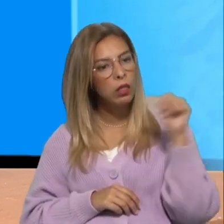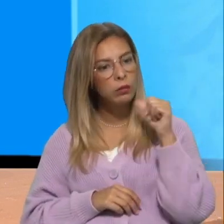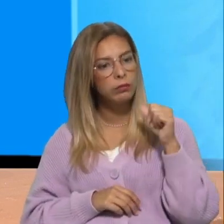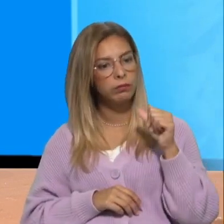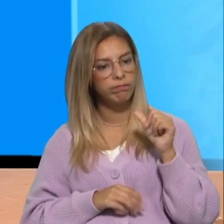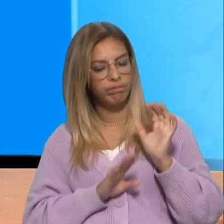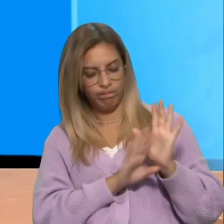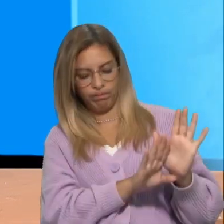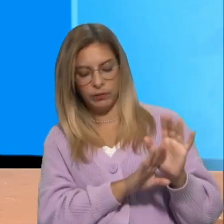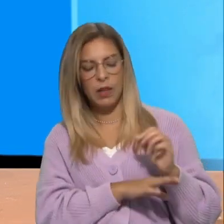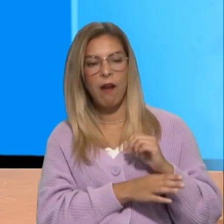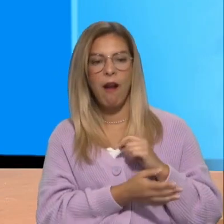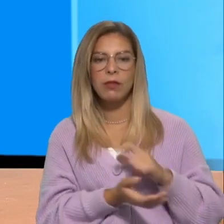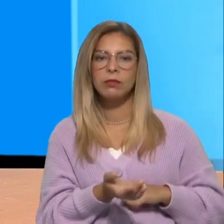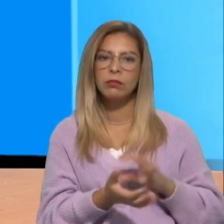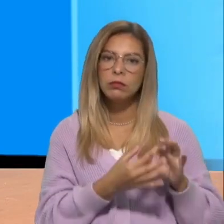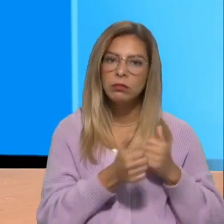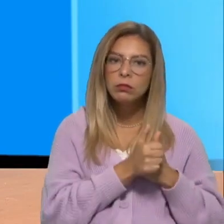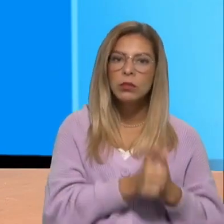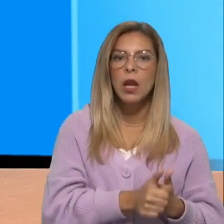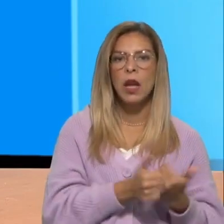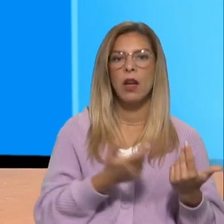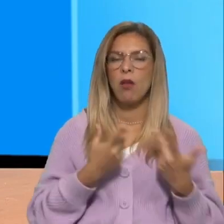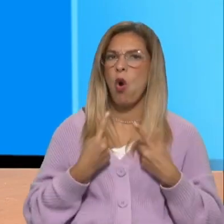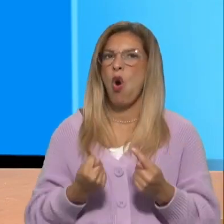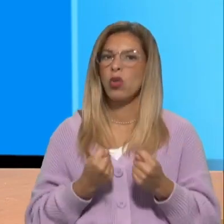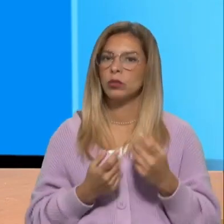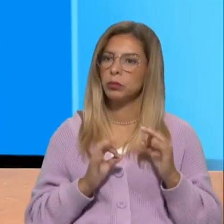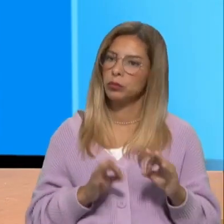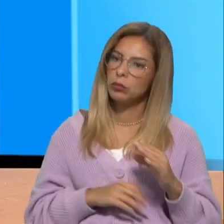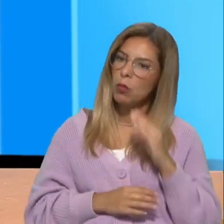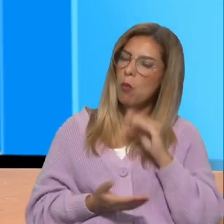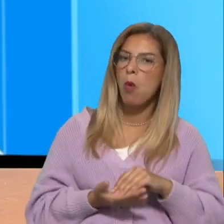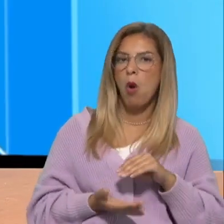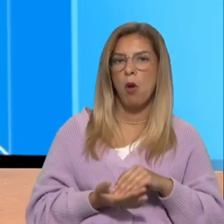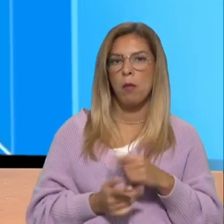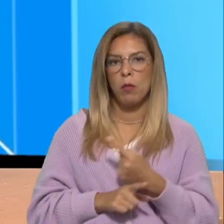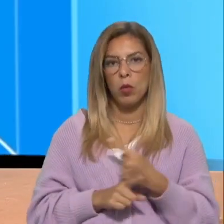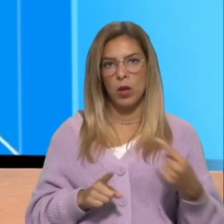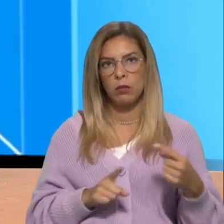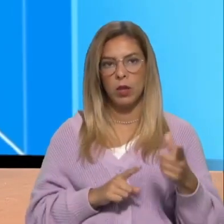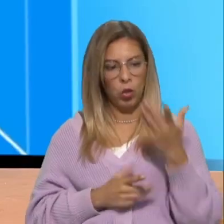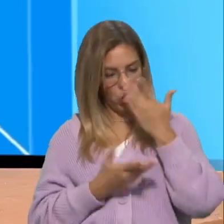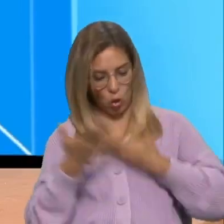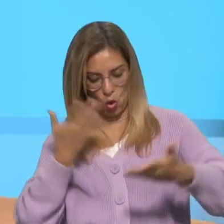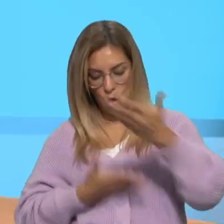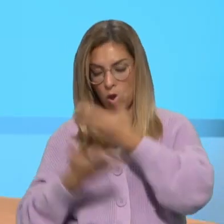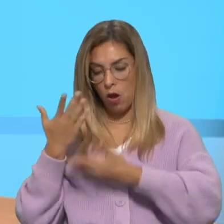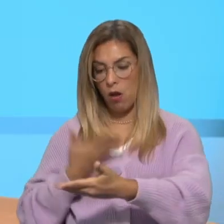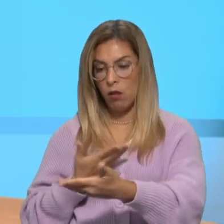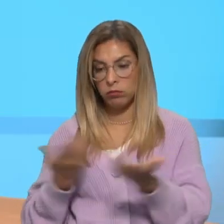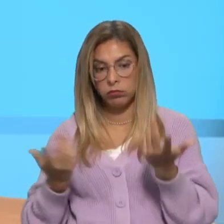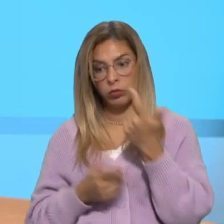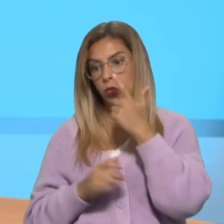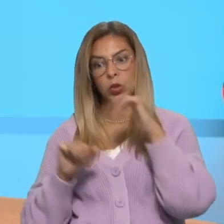de racismo são, de facto, esse ódio ao pobre. Porque nós vivemos numa sociedade de troca. Vivemos em sociedades de